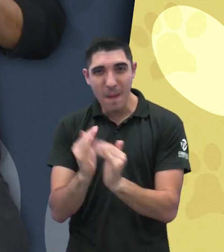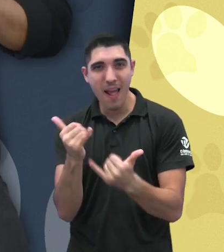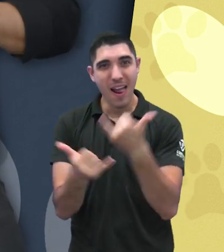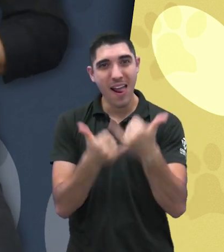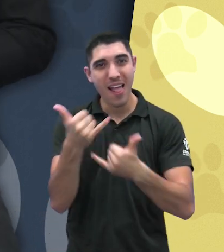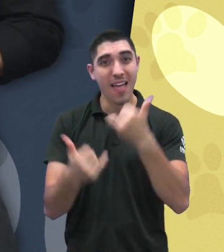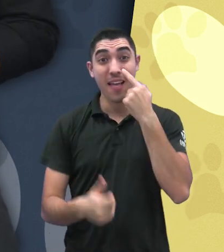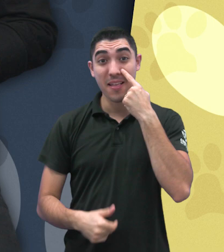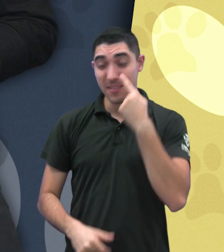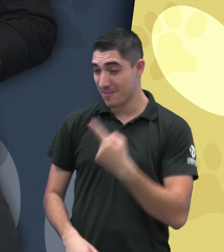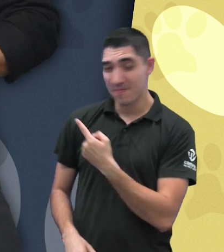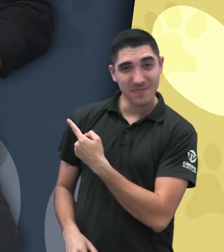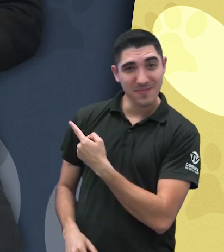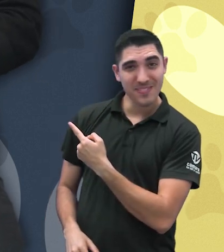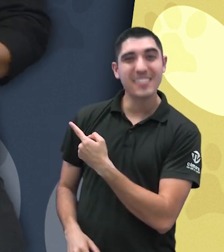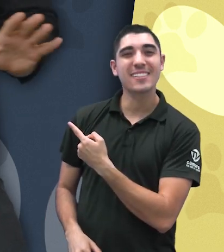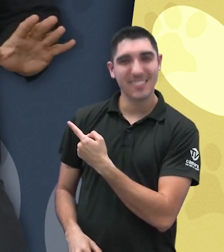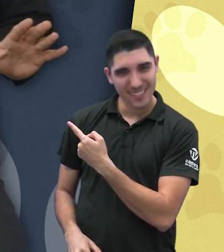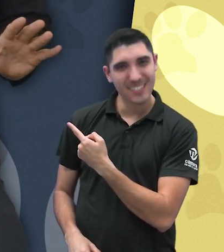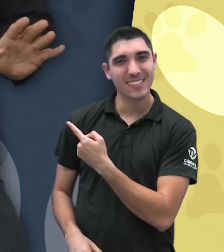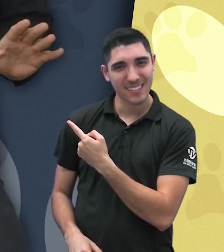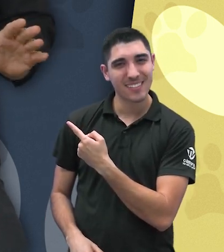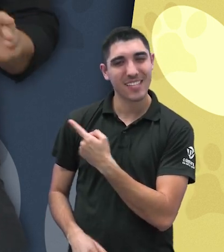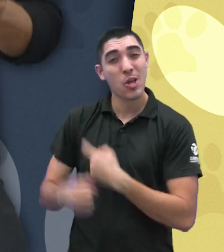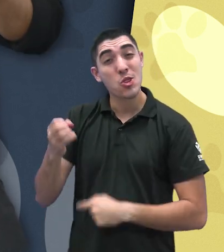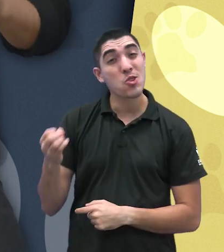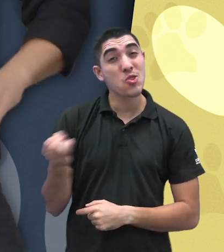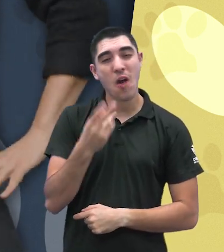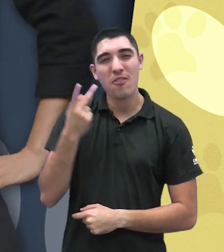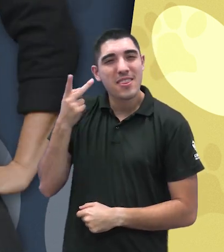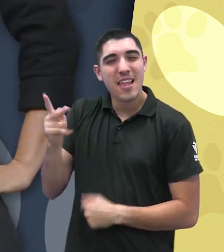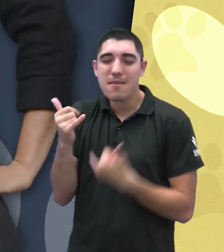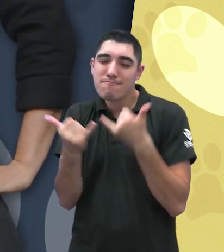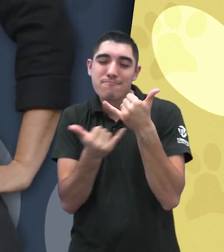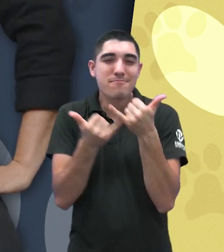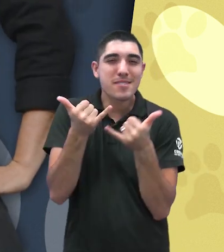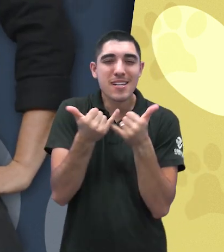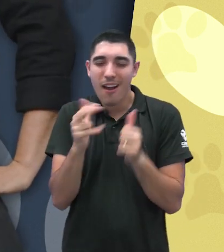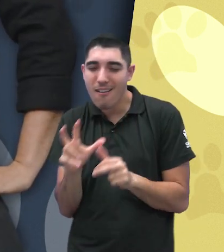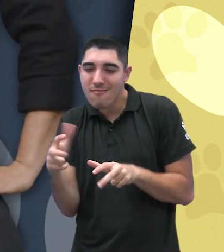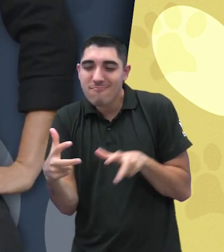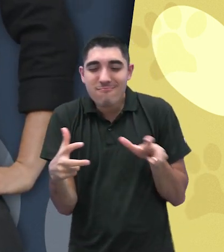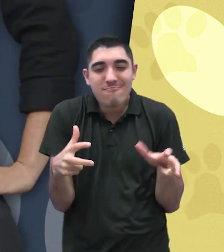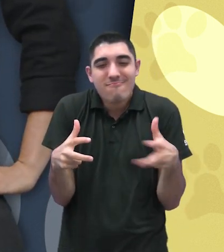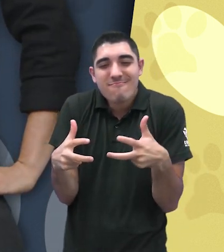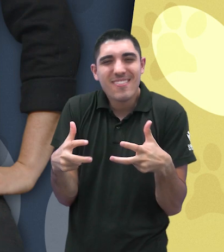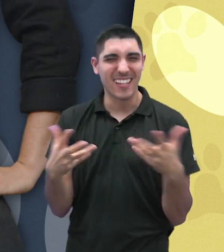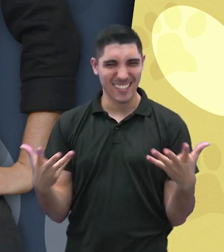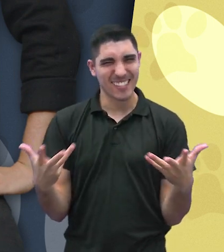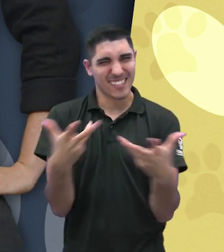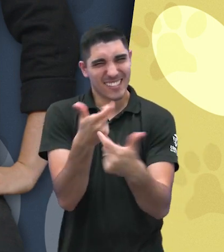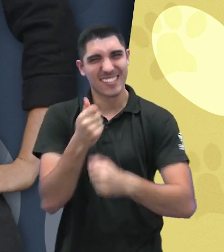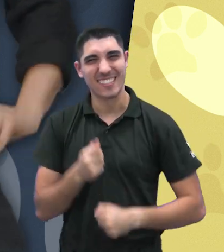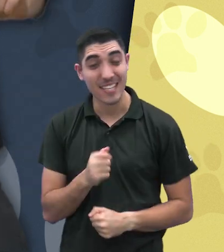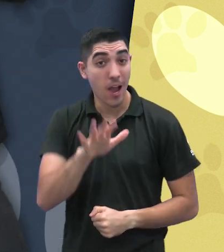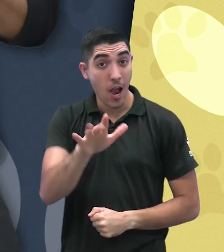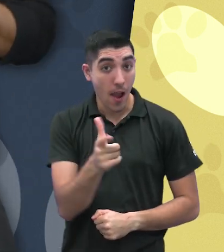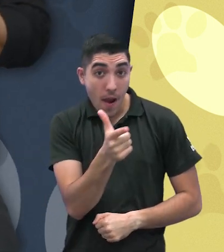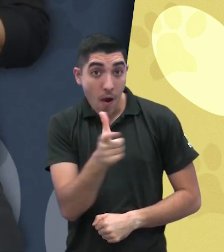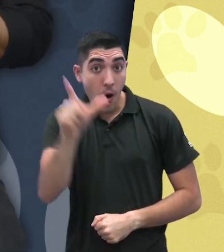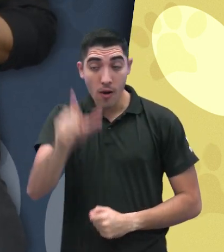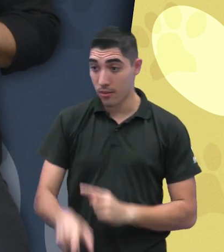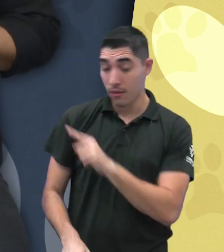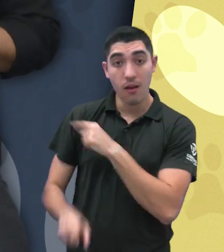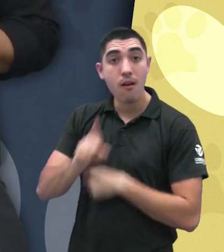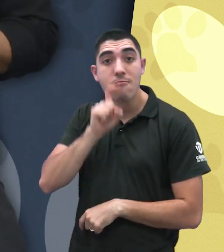certo e o doguinho saiu brincando ali, ó, super contente com o novo bicho preguiça de pelúcia dele. Fofo demais. E aqui,